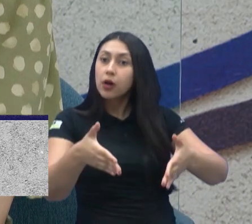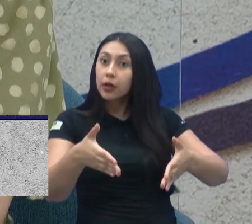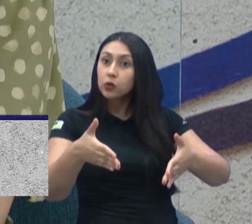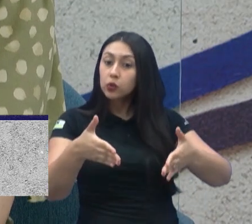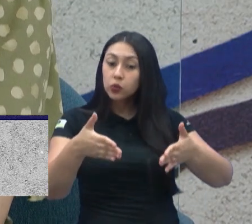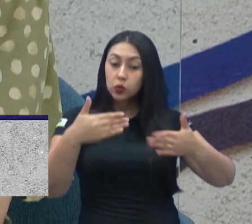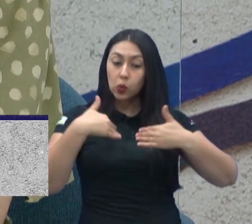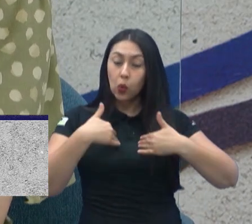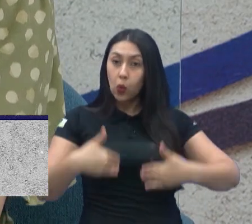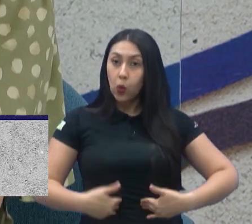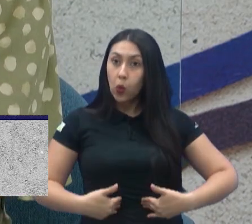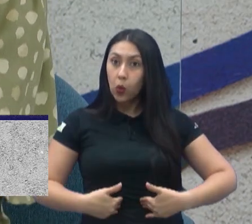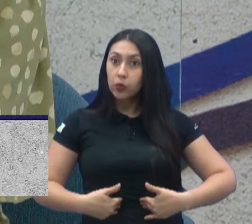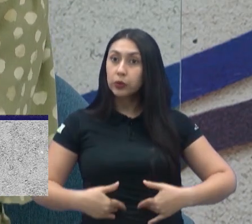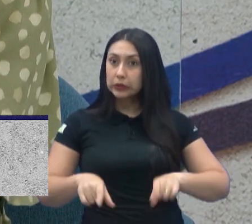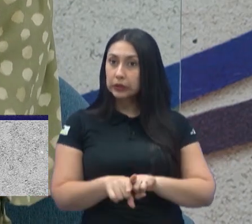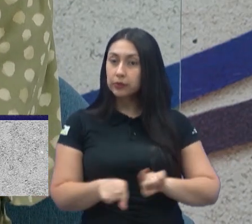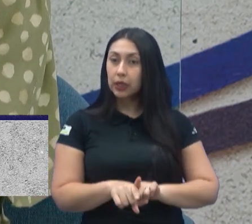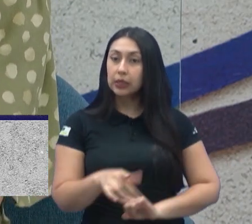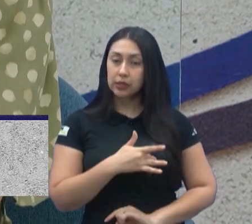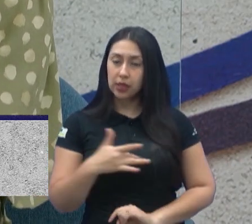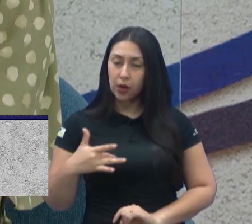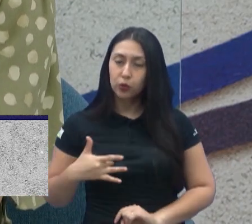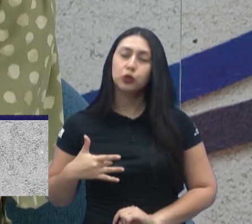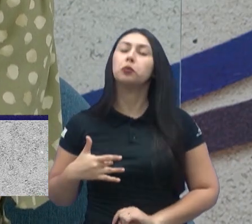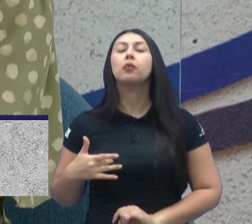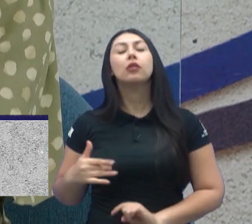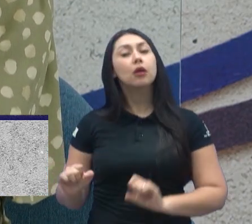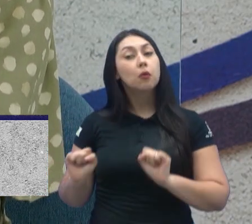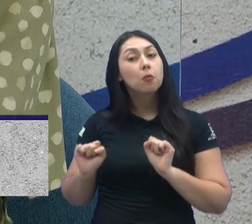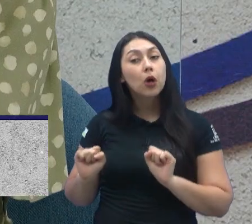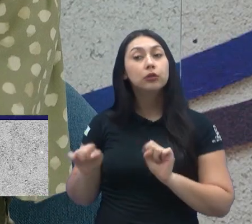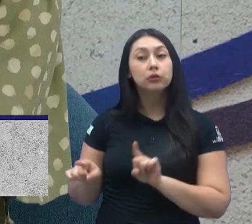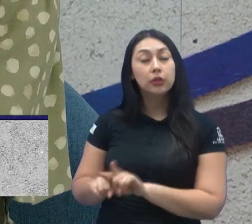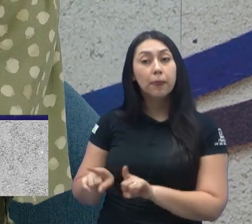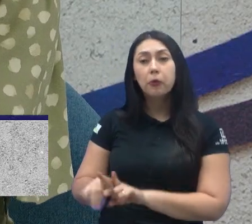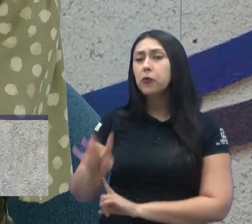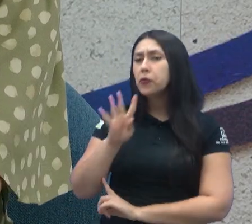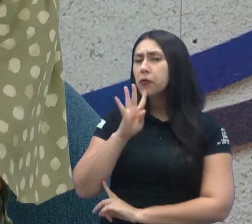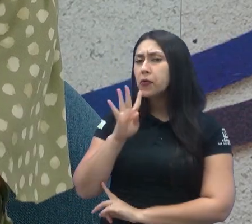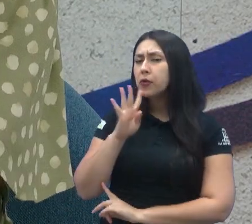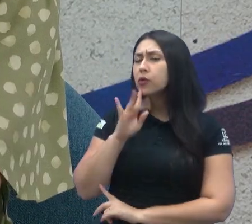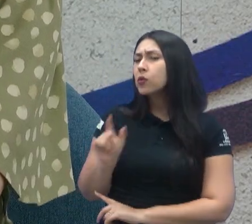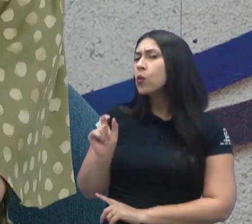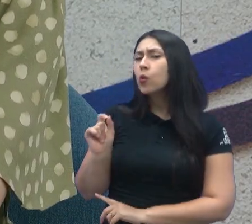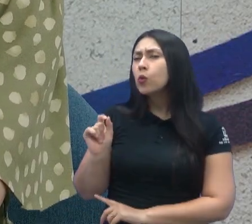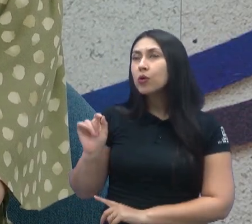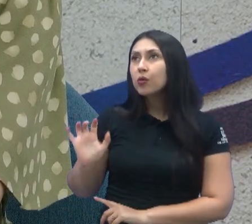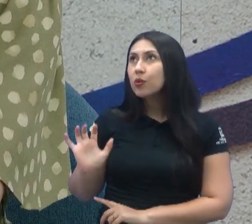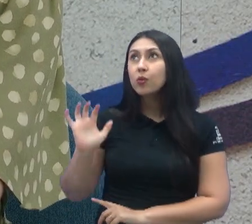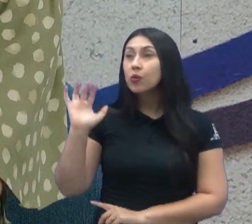biológico e sobre a saúde. Eles também têm bastante noção sobre o que acontece